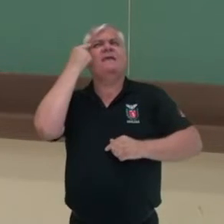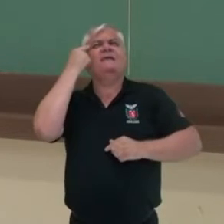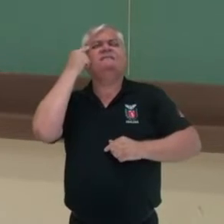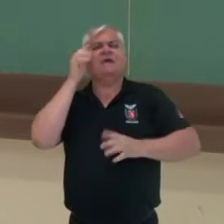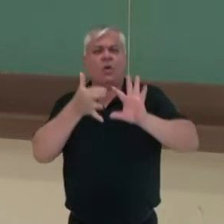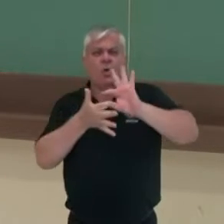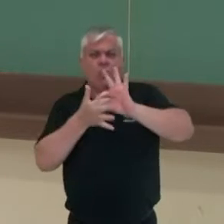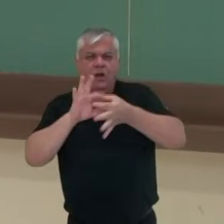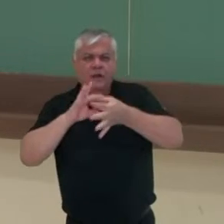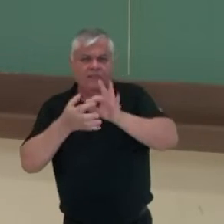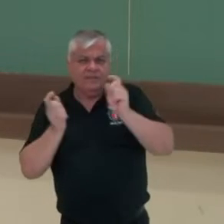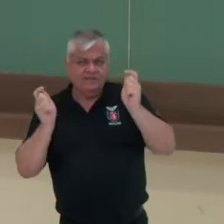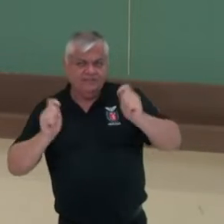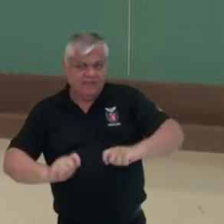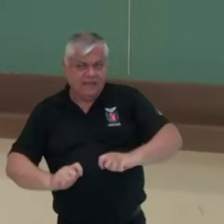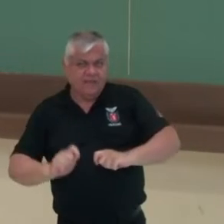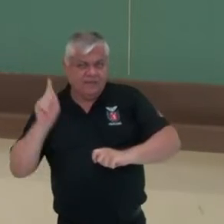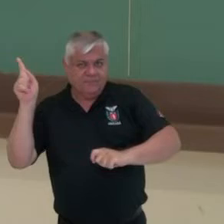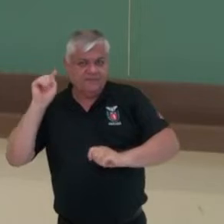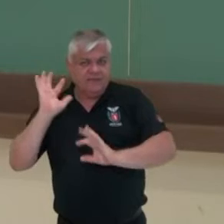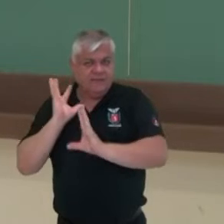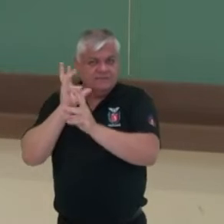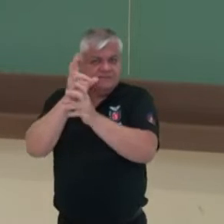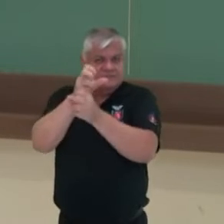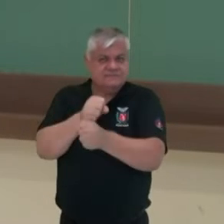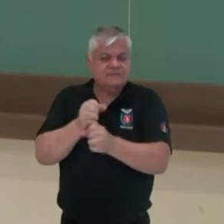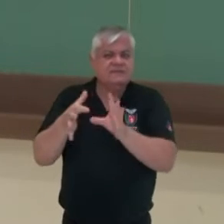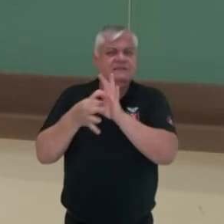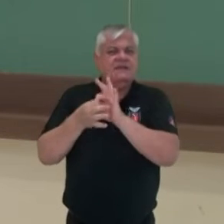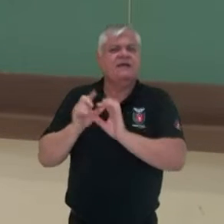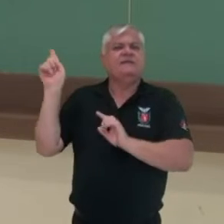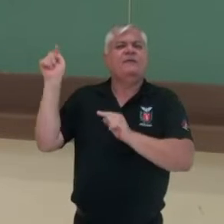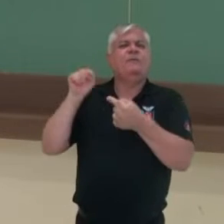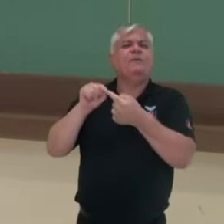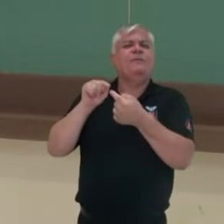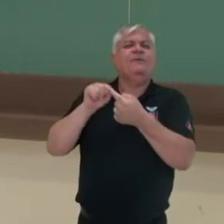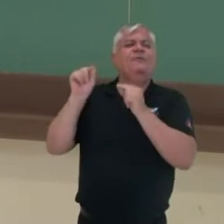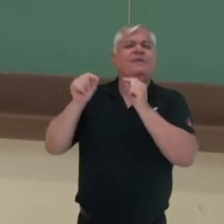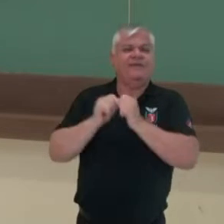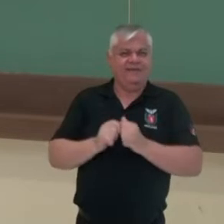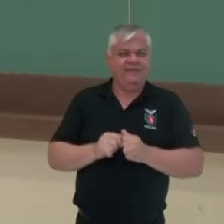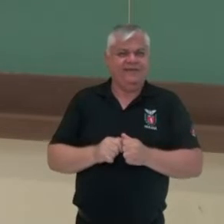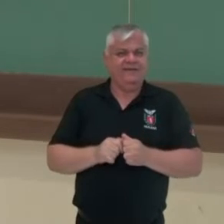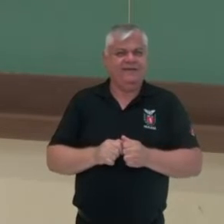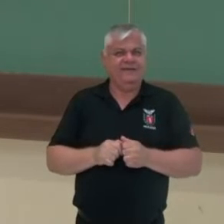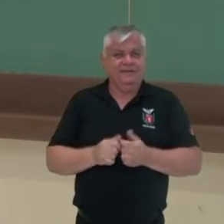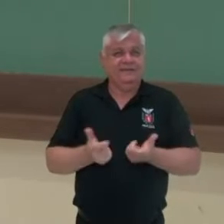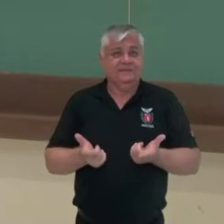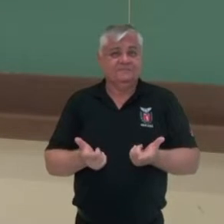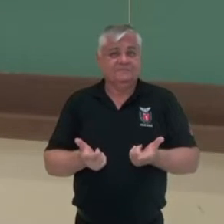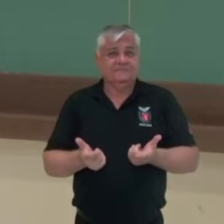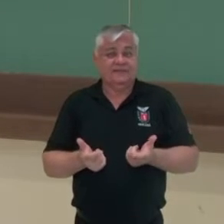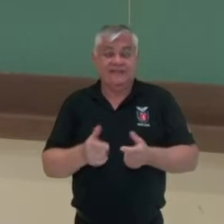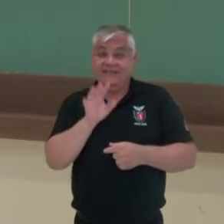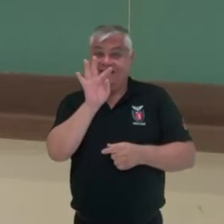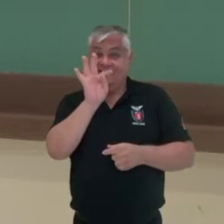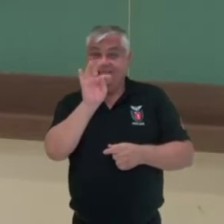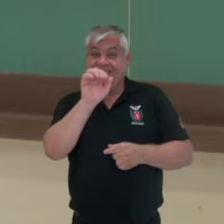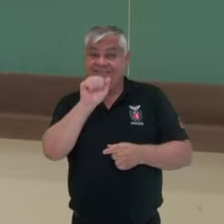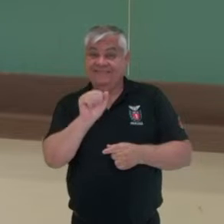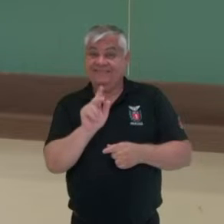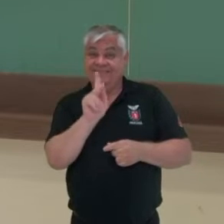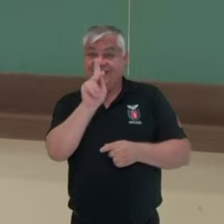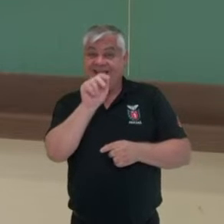gente pode tentar trazer e fazer um link com essa aqui? Né? Por exemplo, Taekwondo, a gente pode colocar, fazer um link